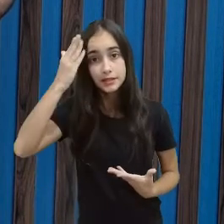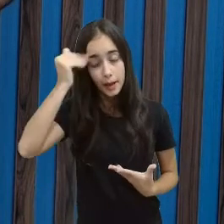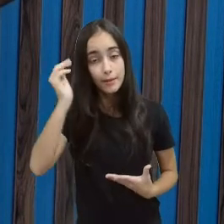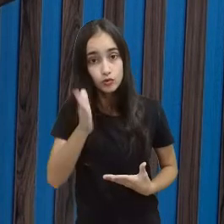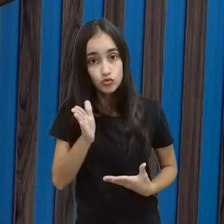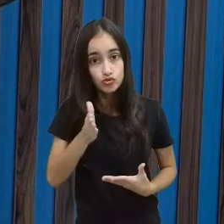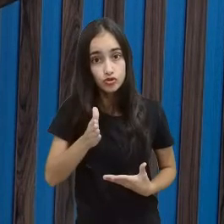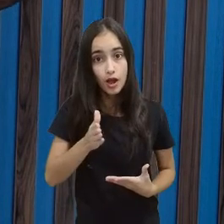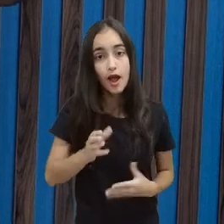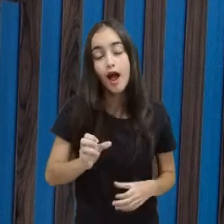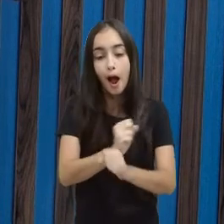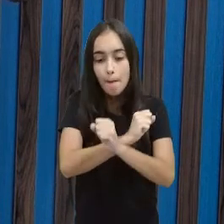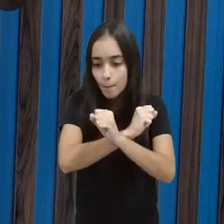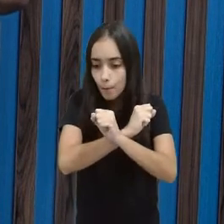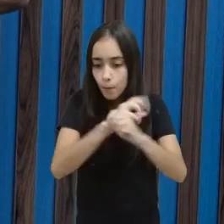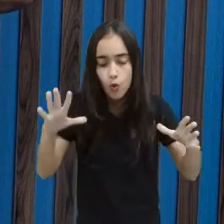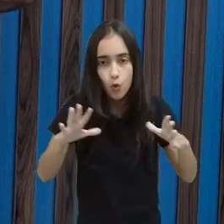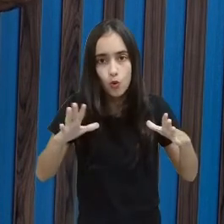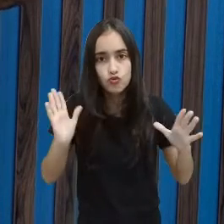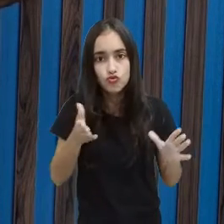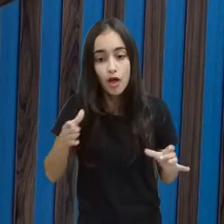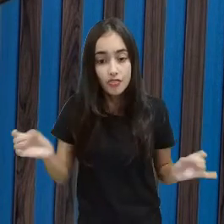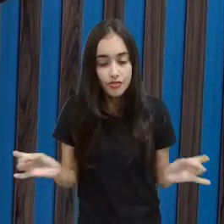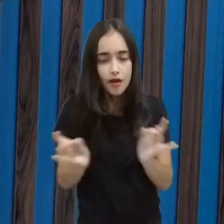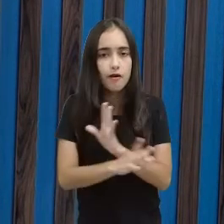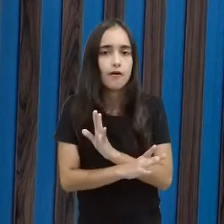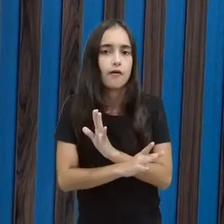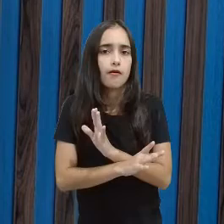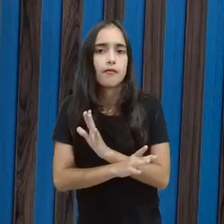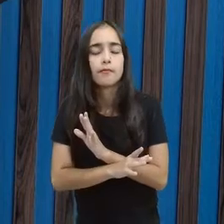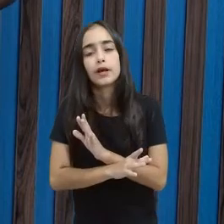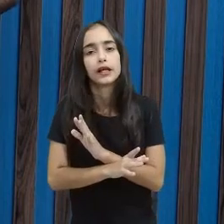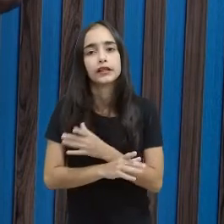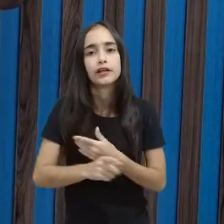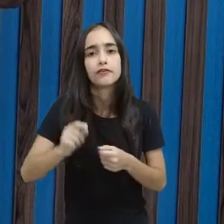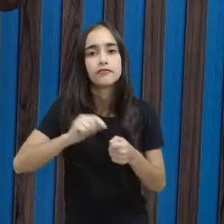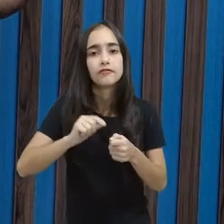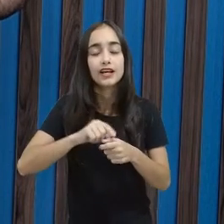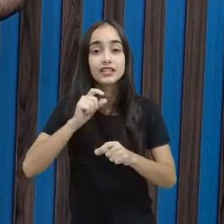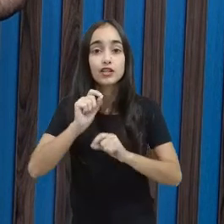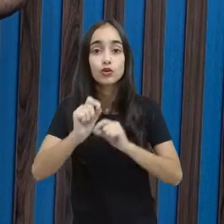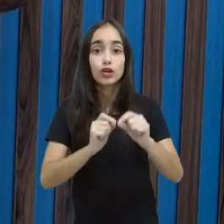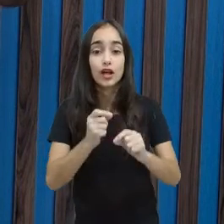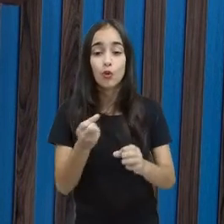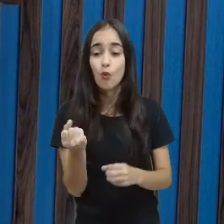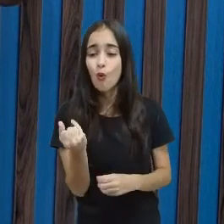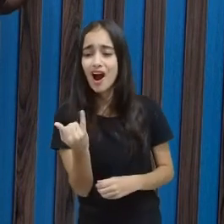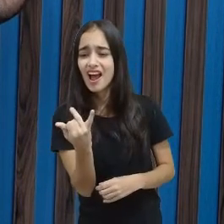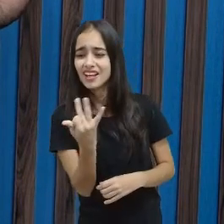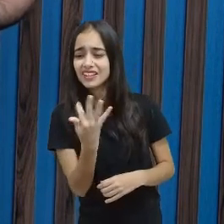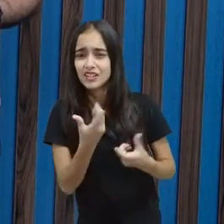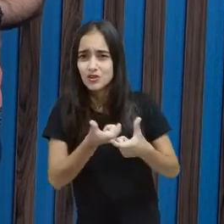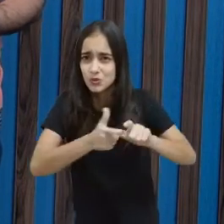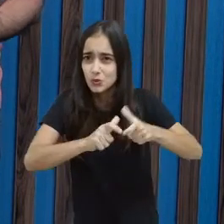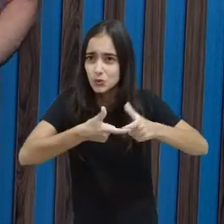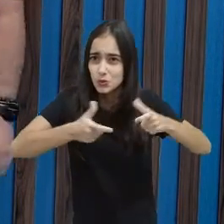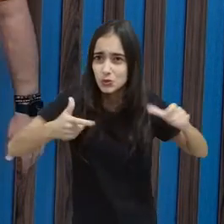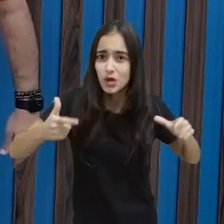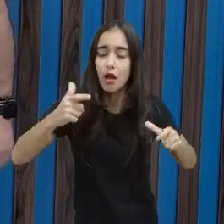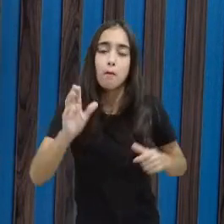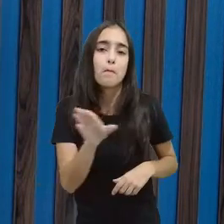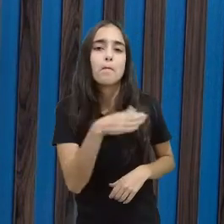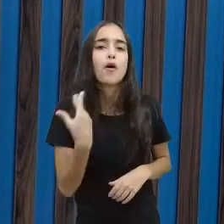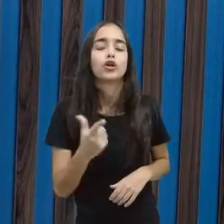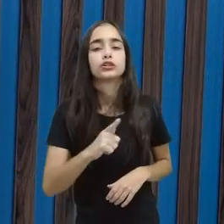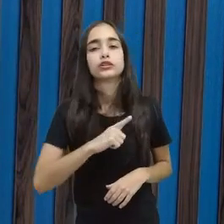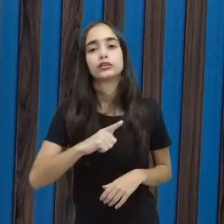bombas atômicas, elas terminam, né, aí gerando uma grande quantidade de mortos, né, no Japão,